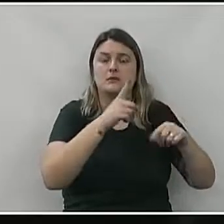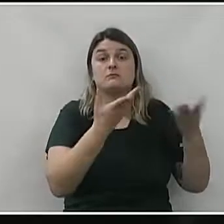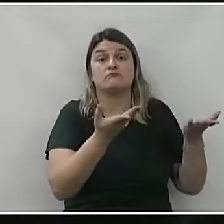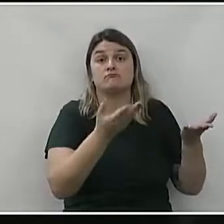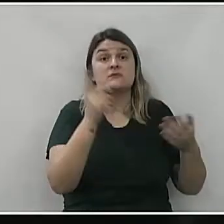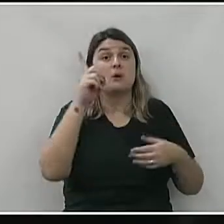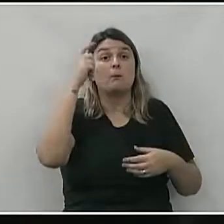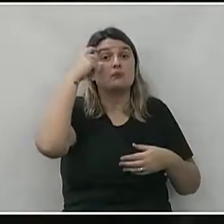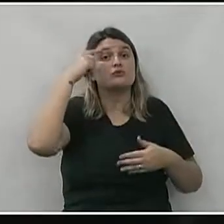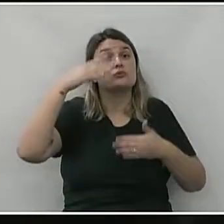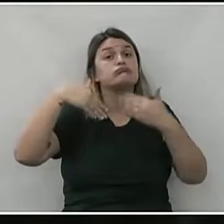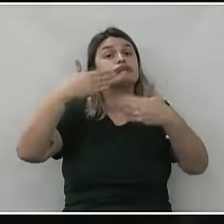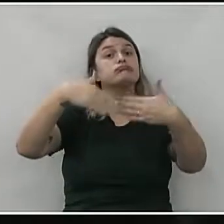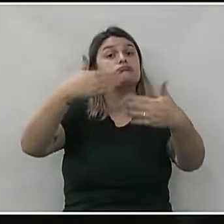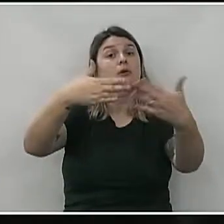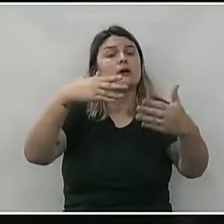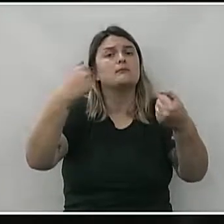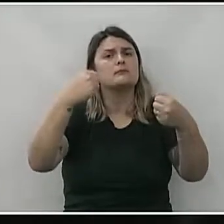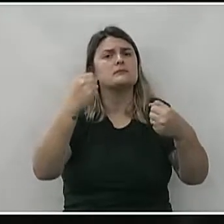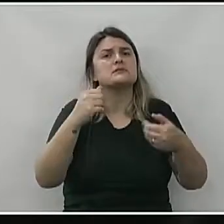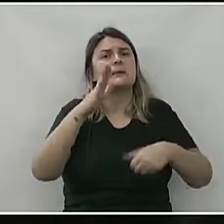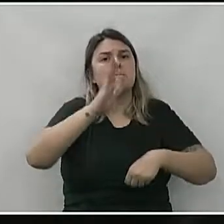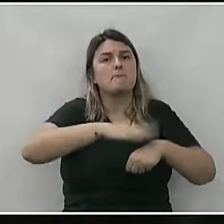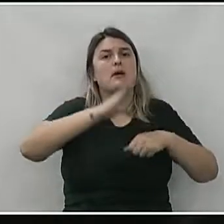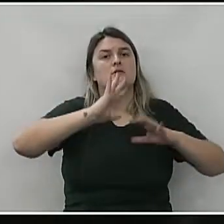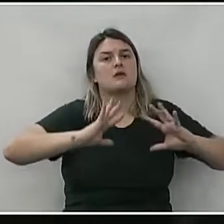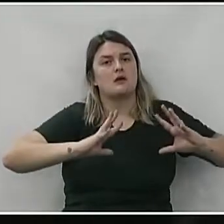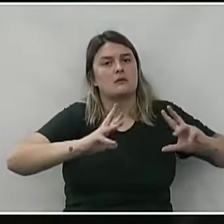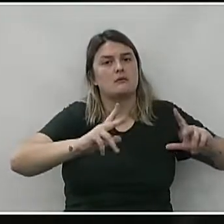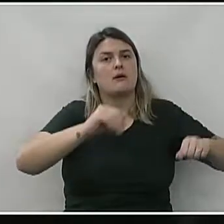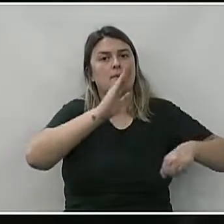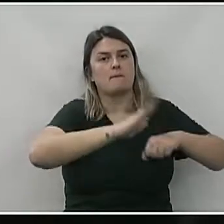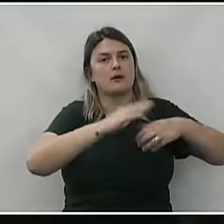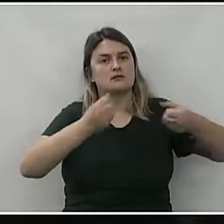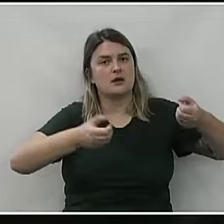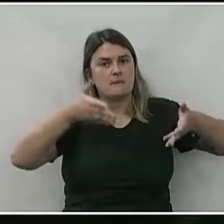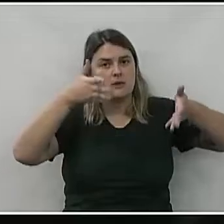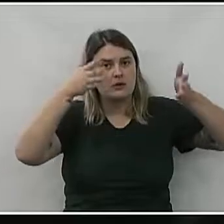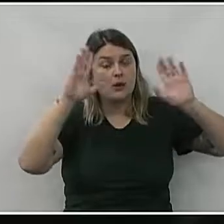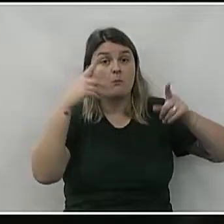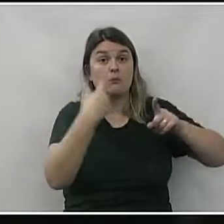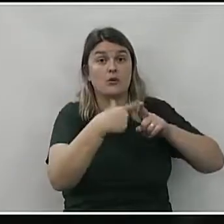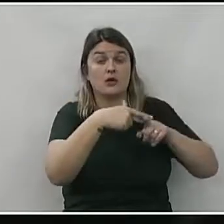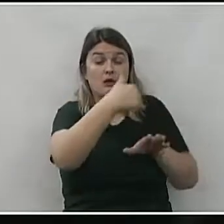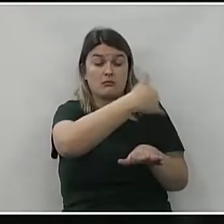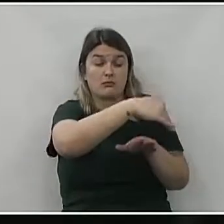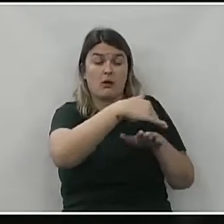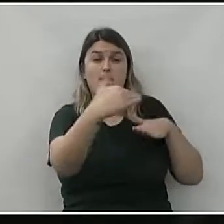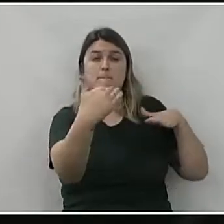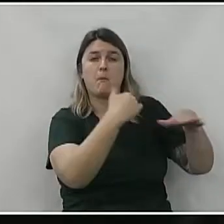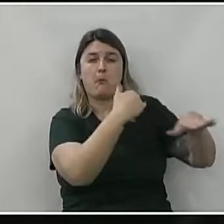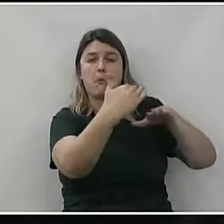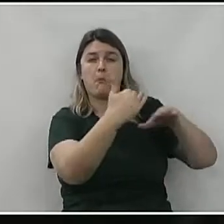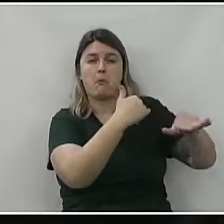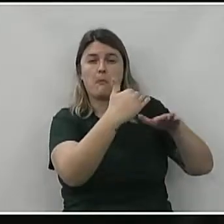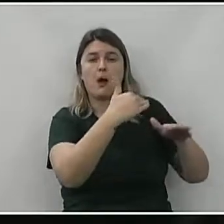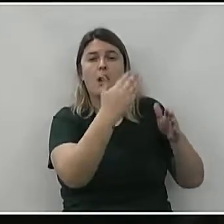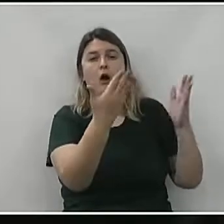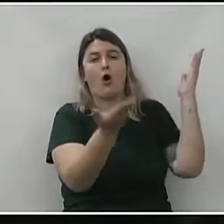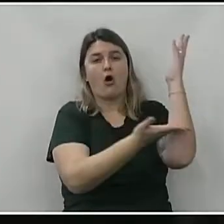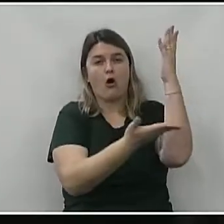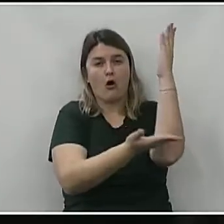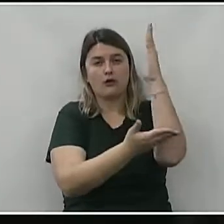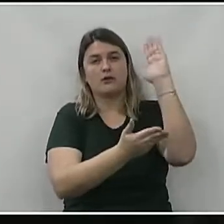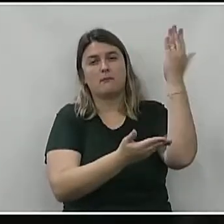longo prazo que eles iriam precisar de mais máquinas. O movimento nas estradas está intenso, de extração de madeira,